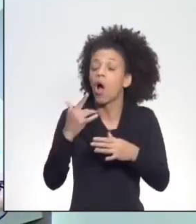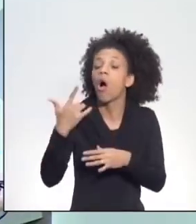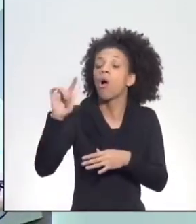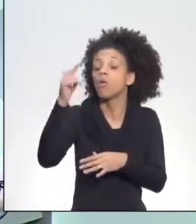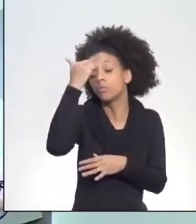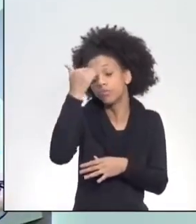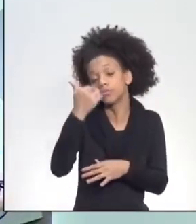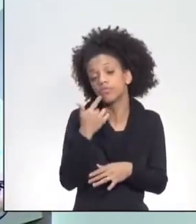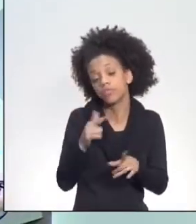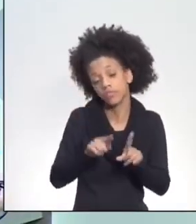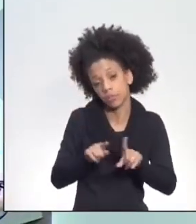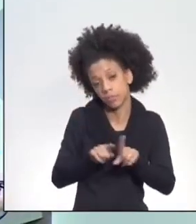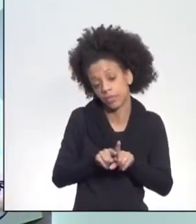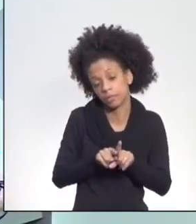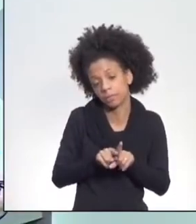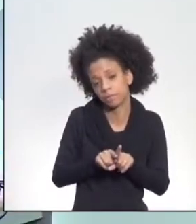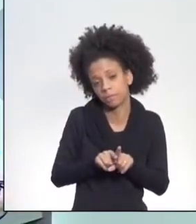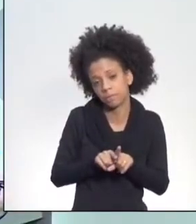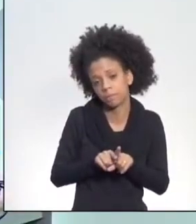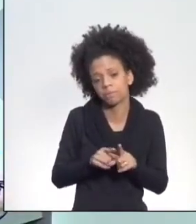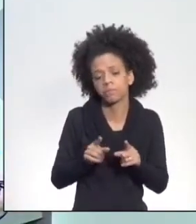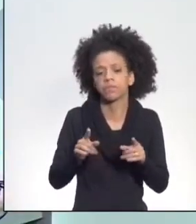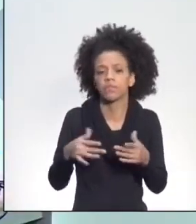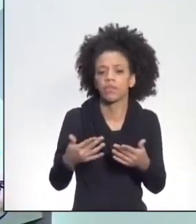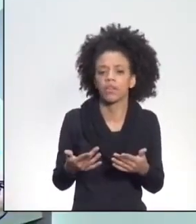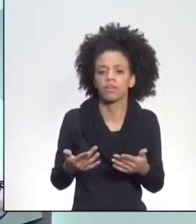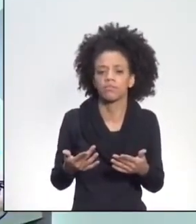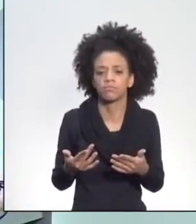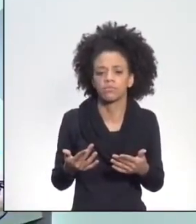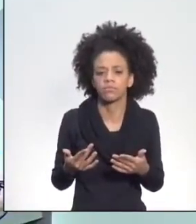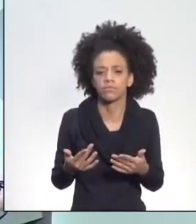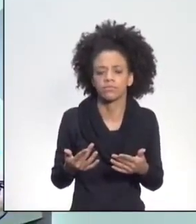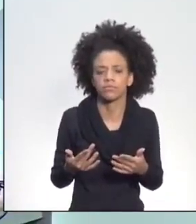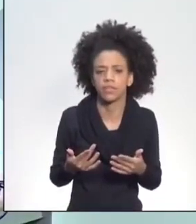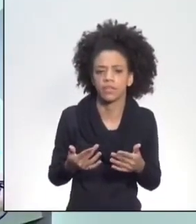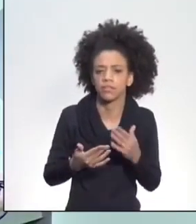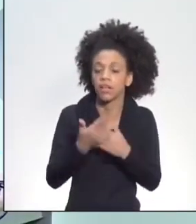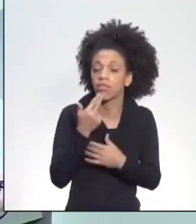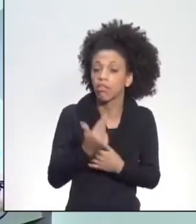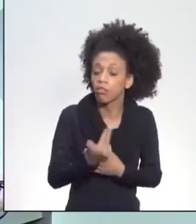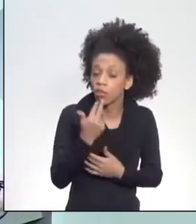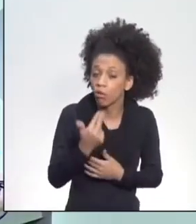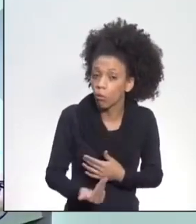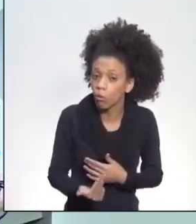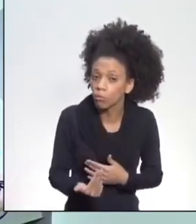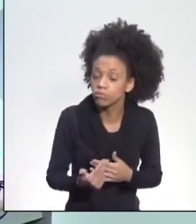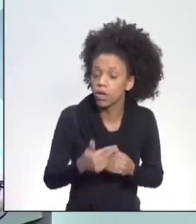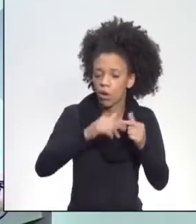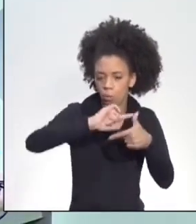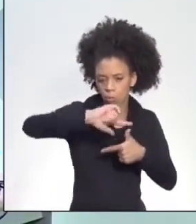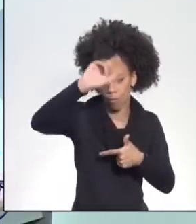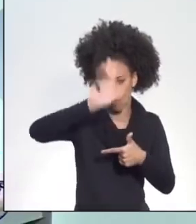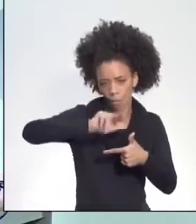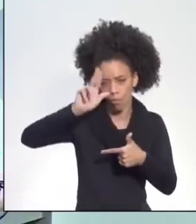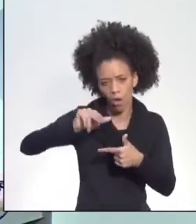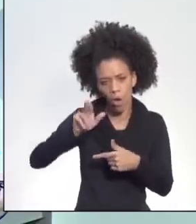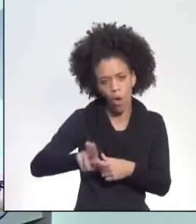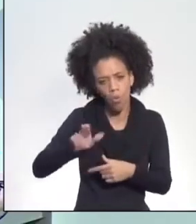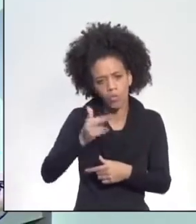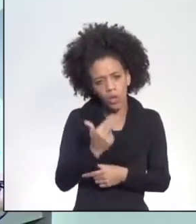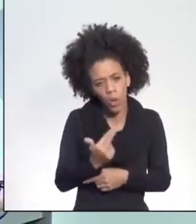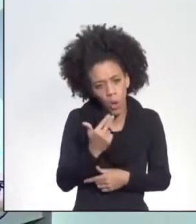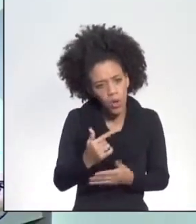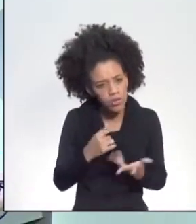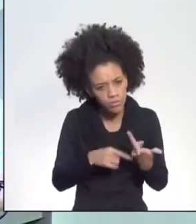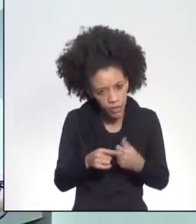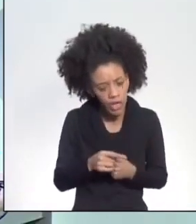característica importante do grafite é também a questão das cores. O grafite geralmente usa cores, muitas